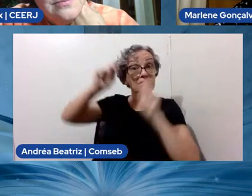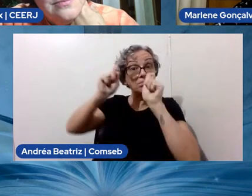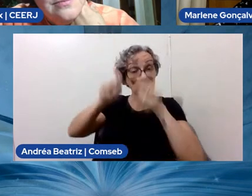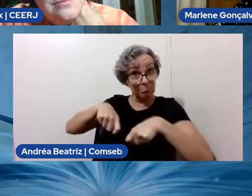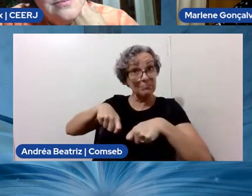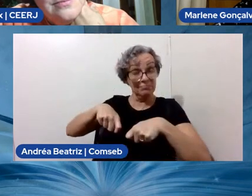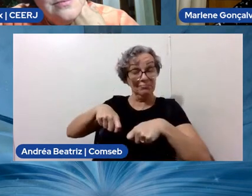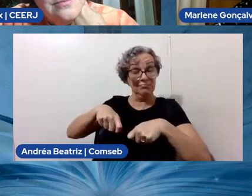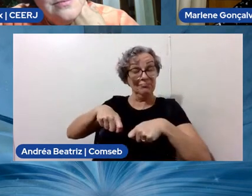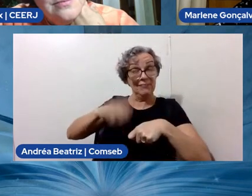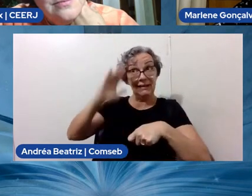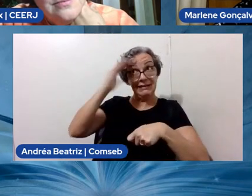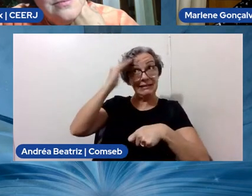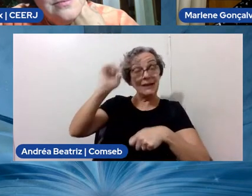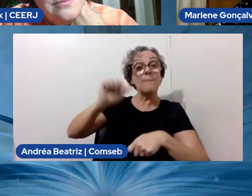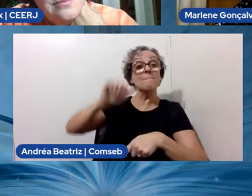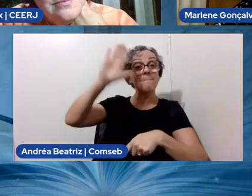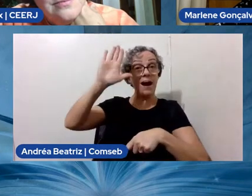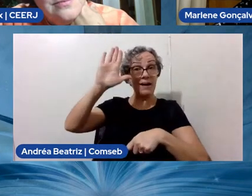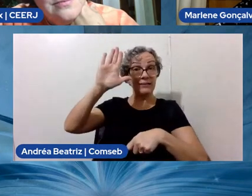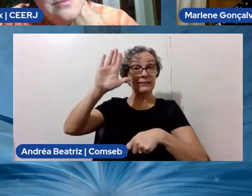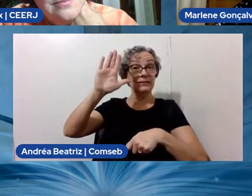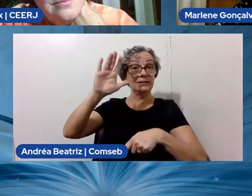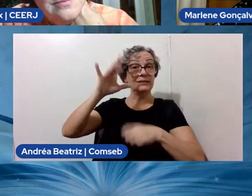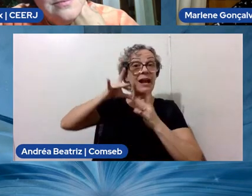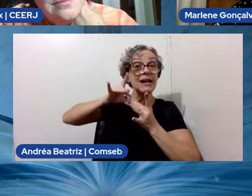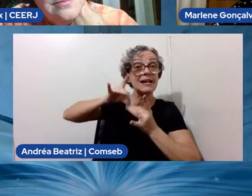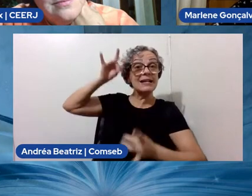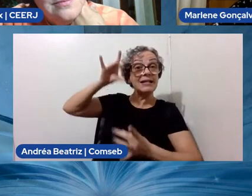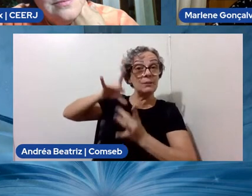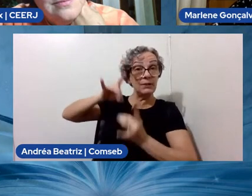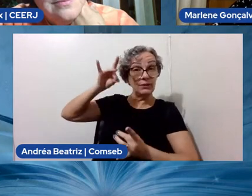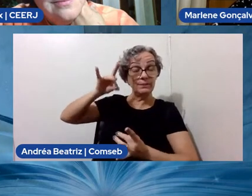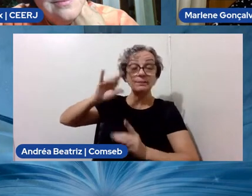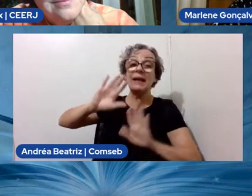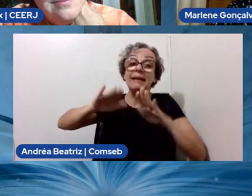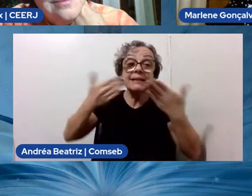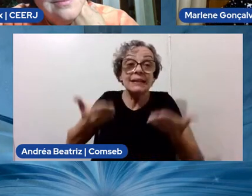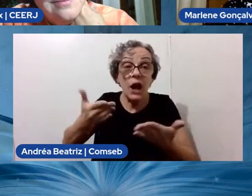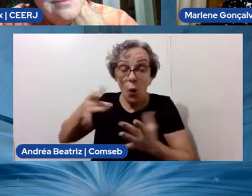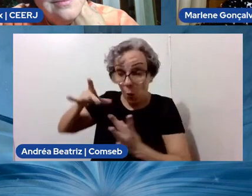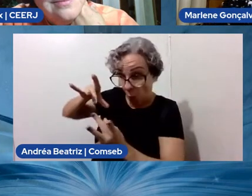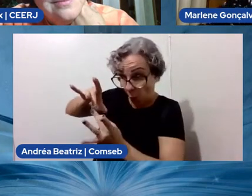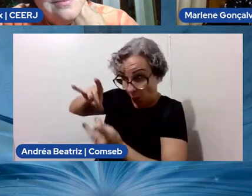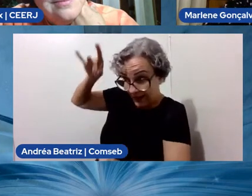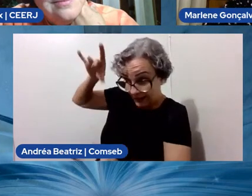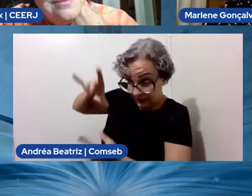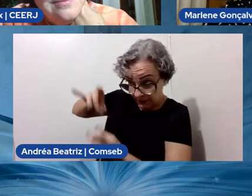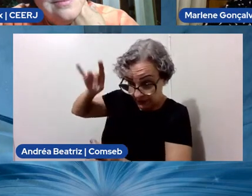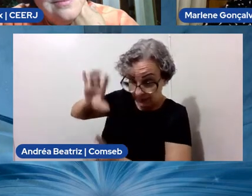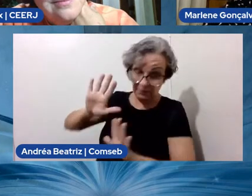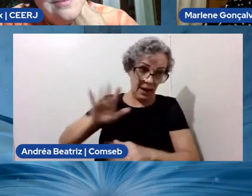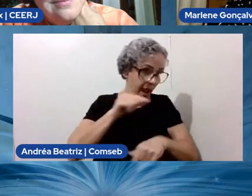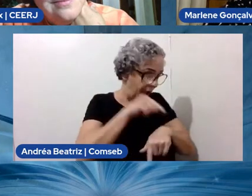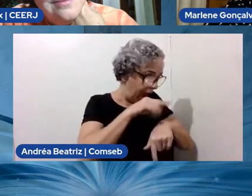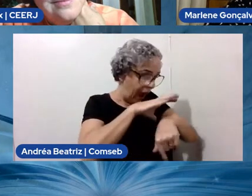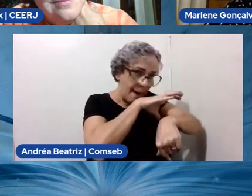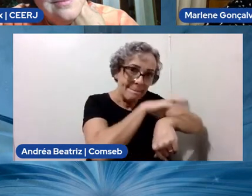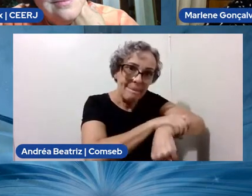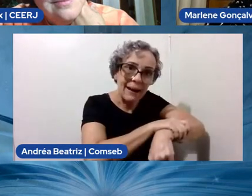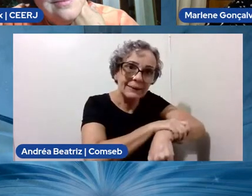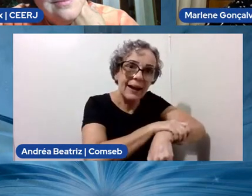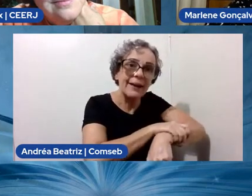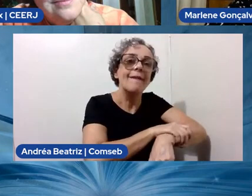faculdades espirituais. Então, o espírito, a matéria, vai libertar o